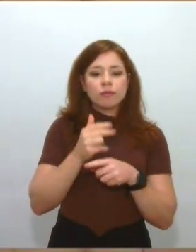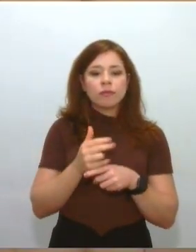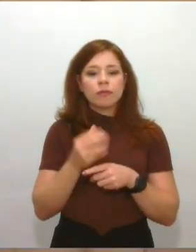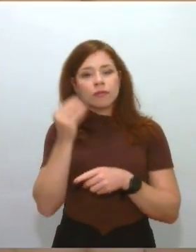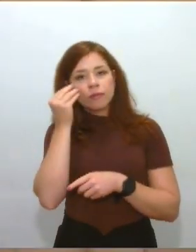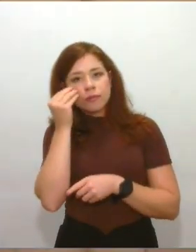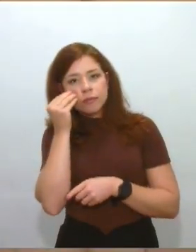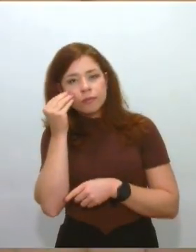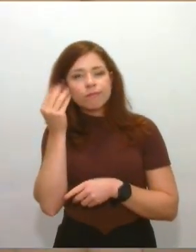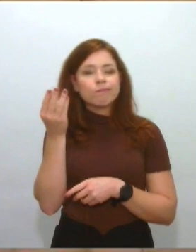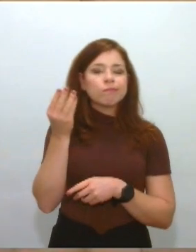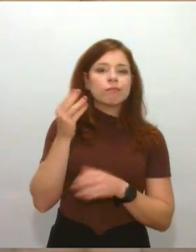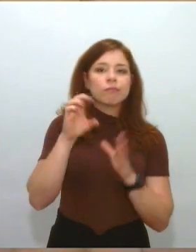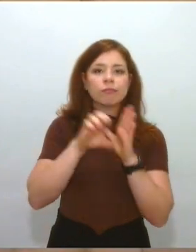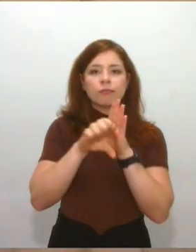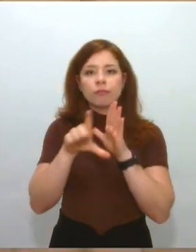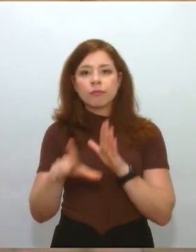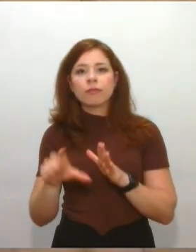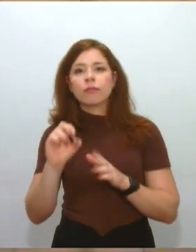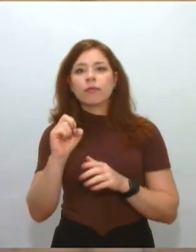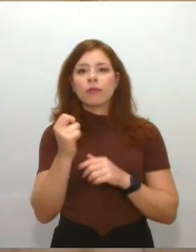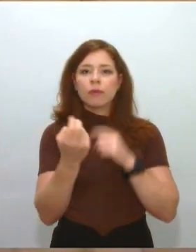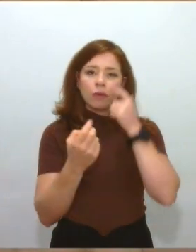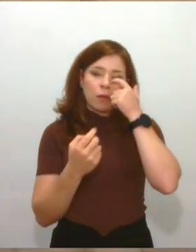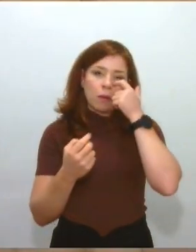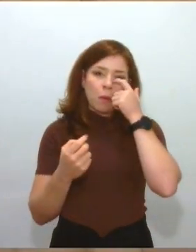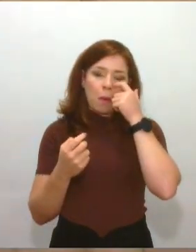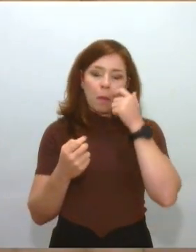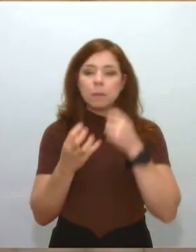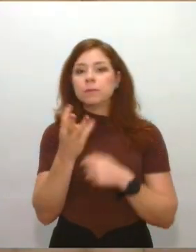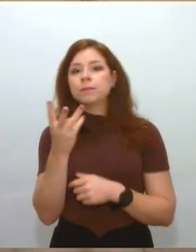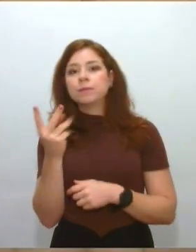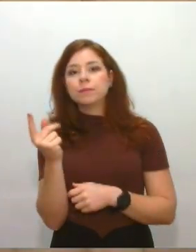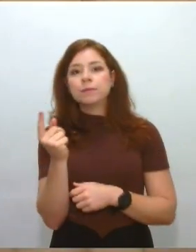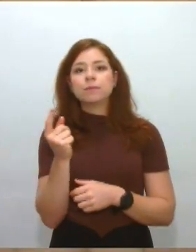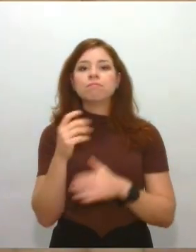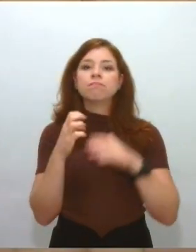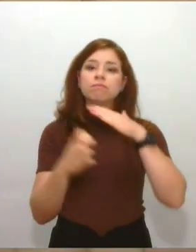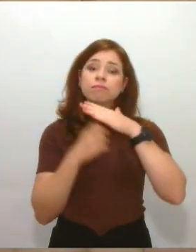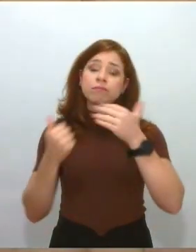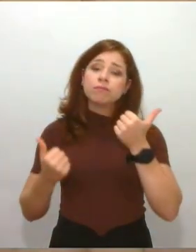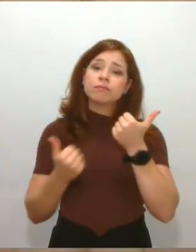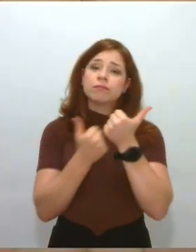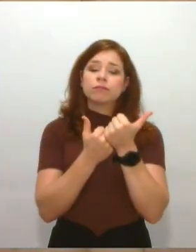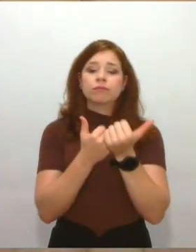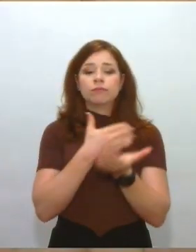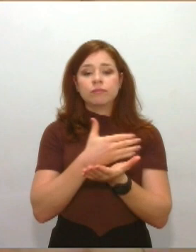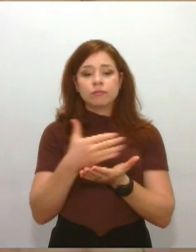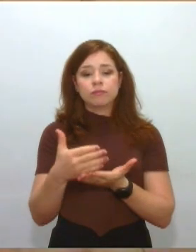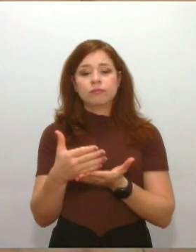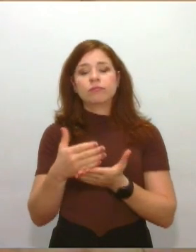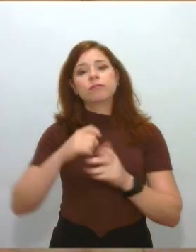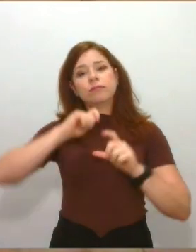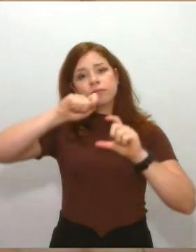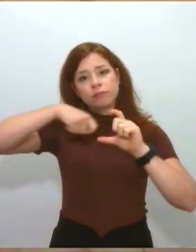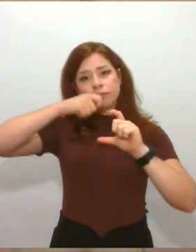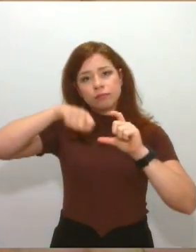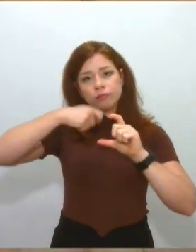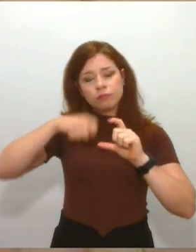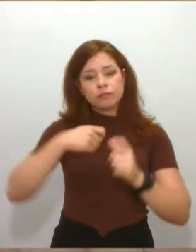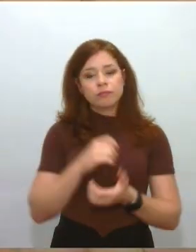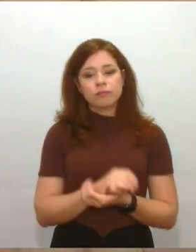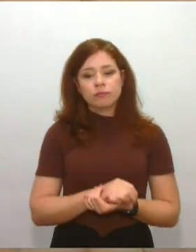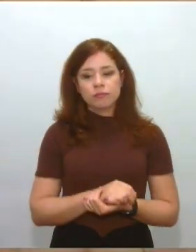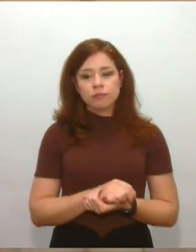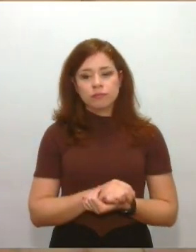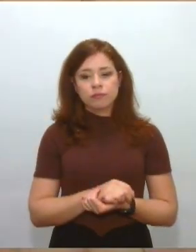de conseguir um bom número de patrocinadores. Então, iniciamos as gravações e aí temos aqui parte